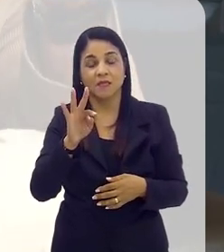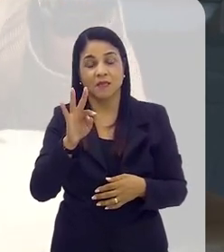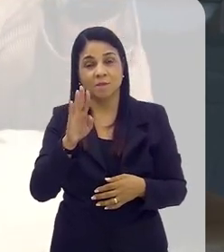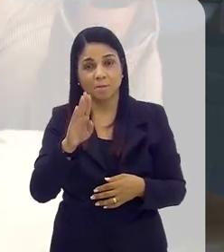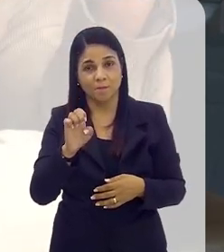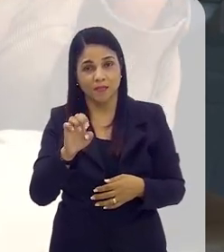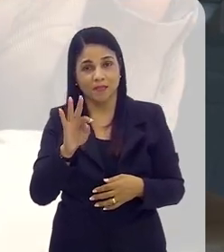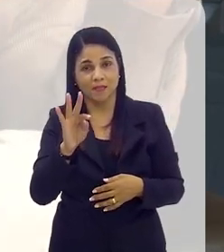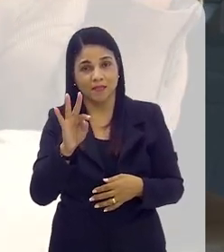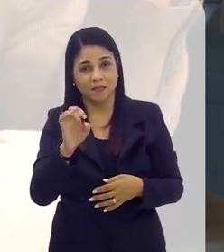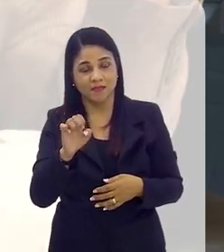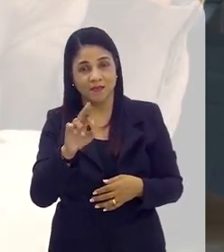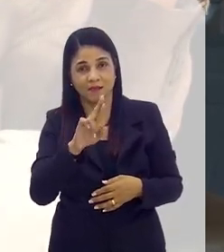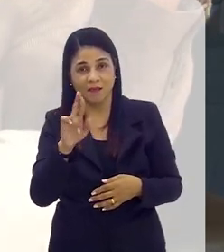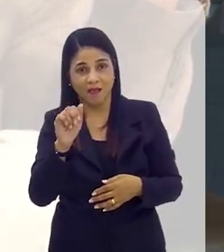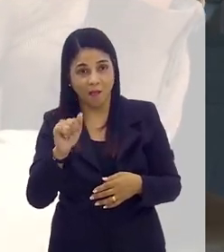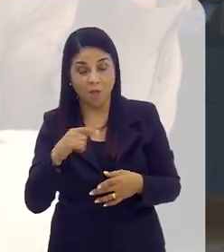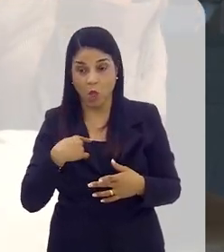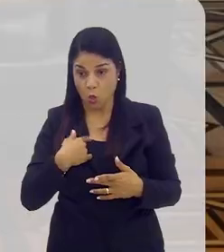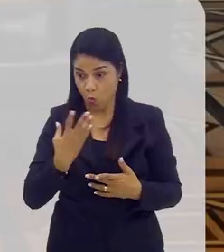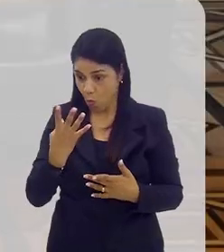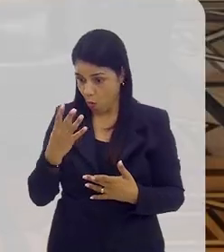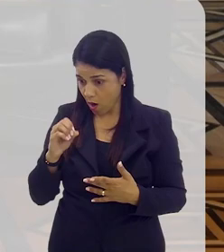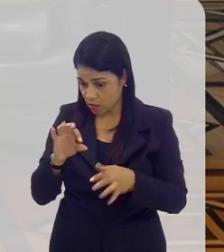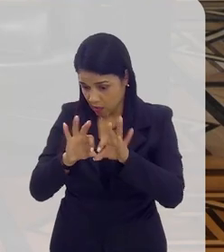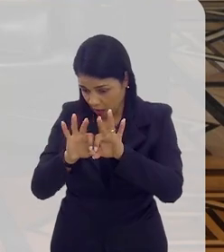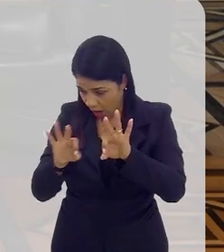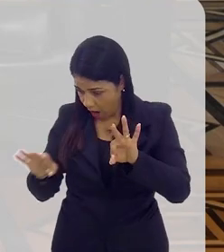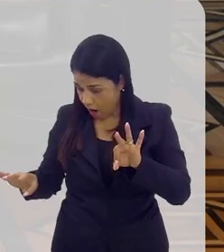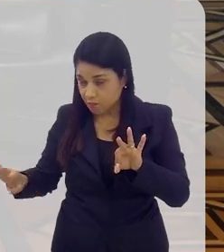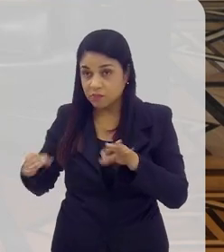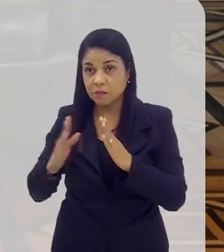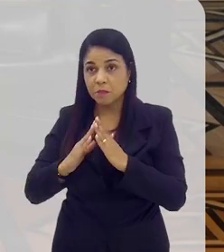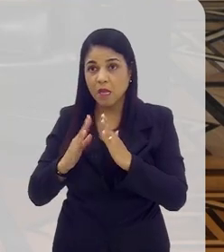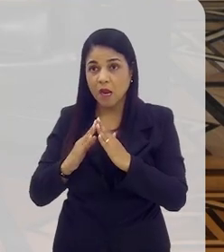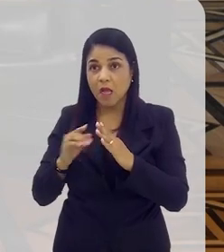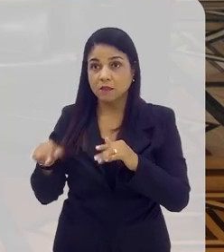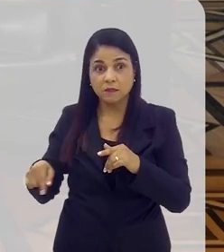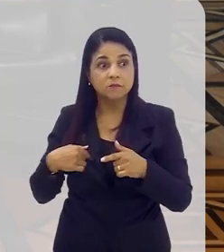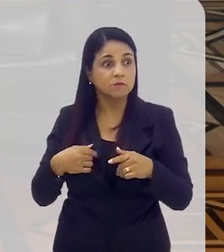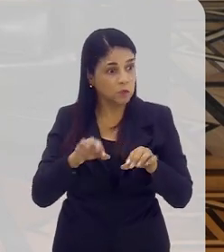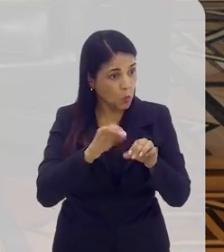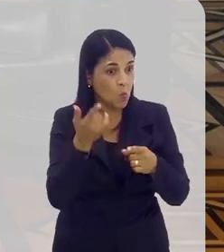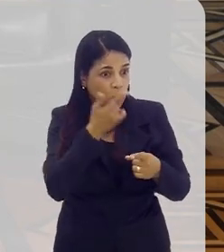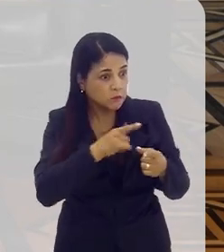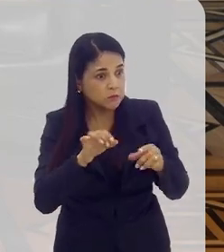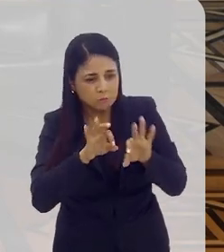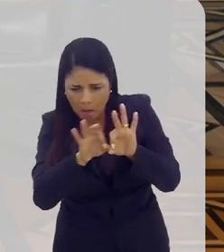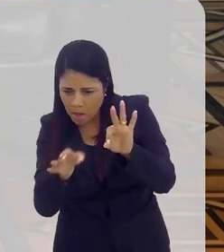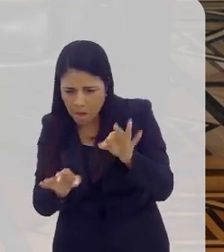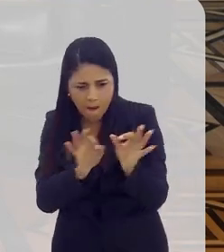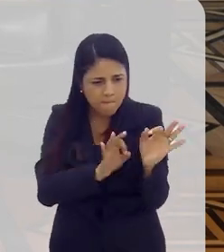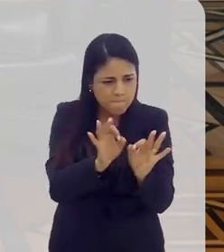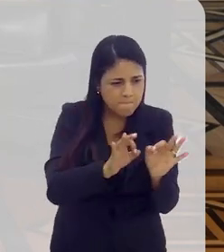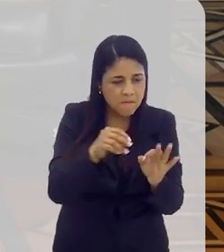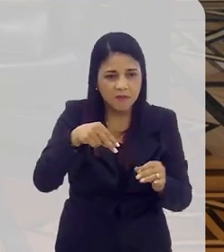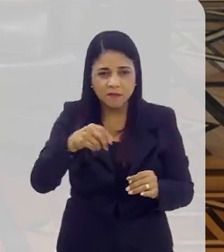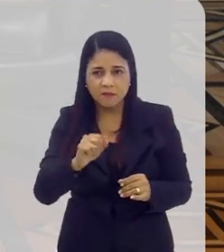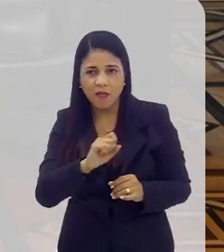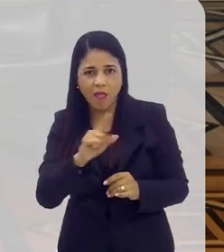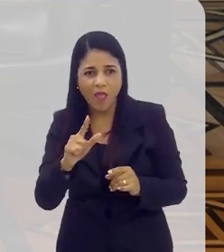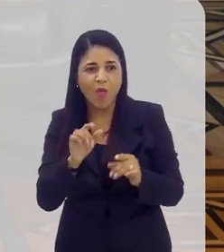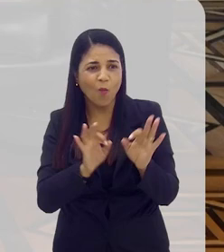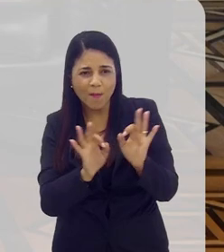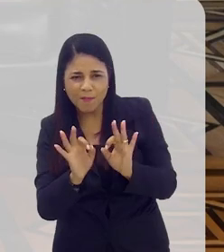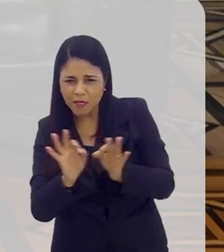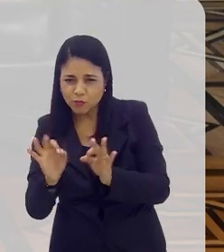simples, mas quando eu vejo Beterraba, Júlio... Equipe maravilhosa, isso, né? Pô, cara, vamos fazer aqui, eu vejo Joel... Eu tenho Joel, 40 cabos em casa aí, não trouxe